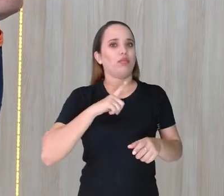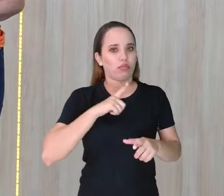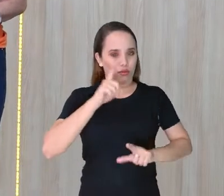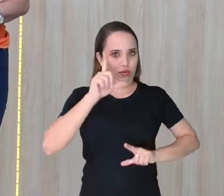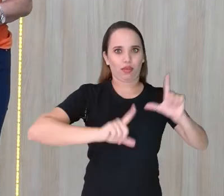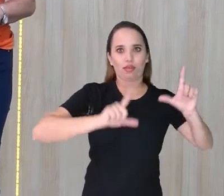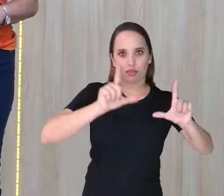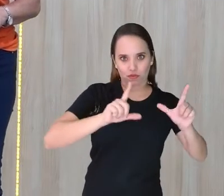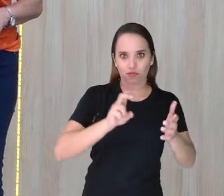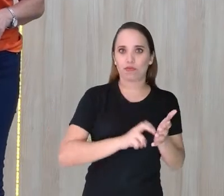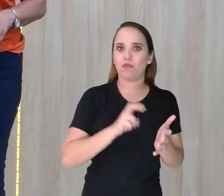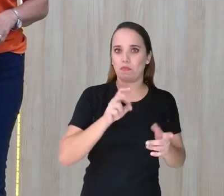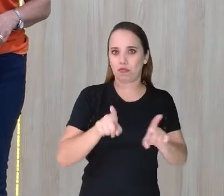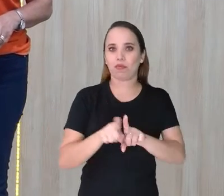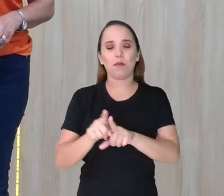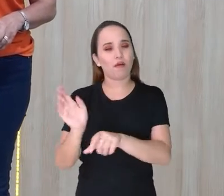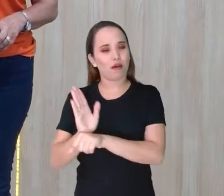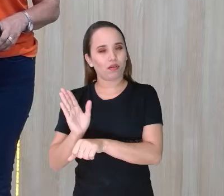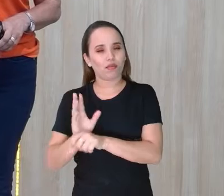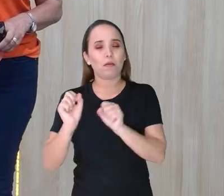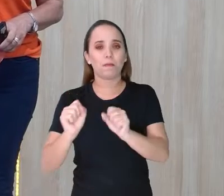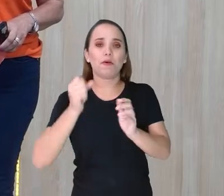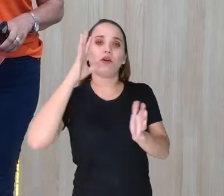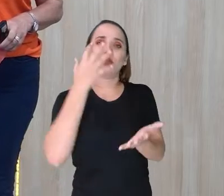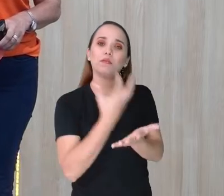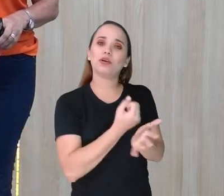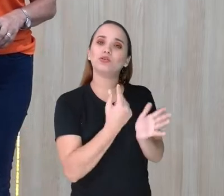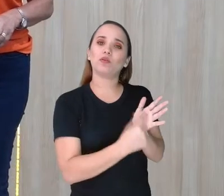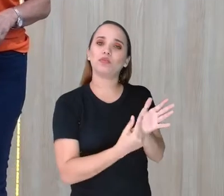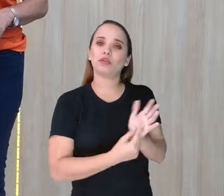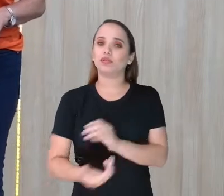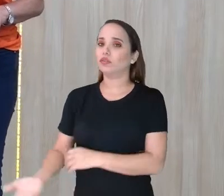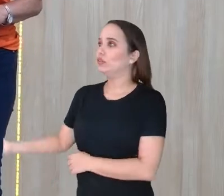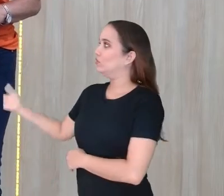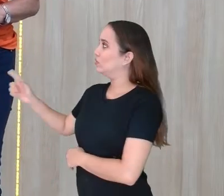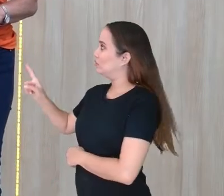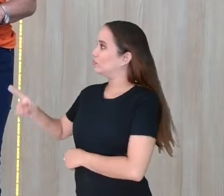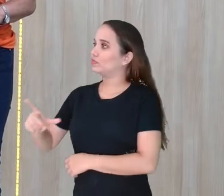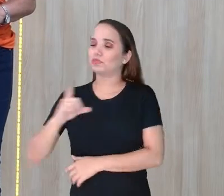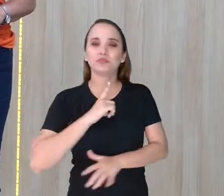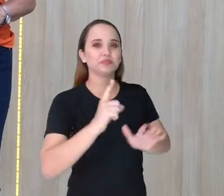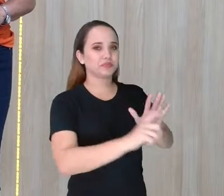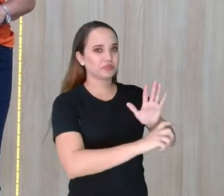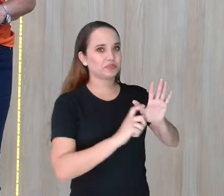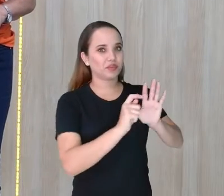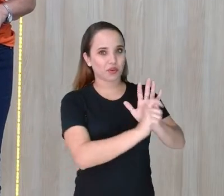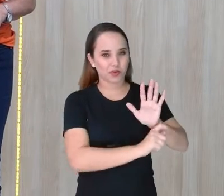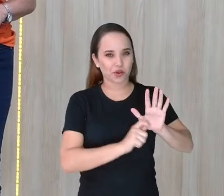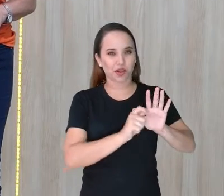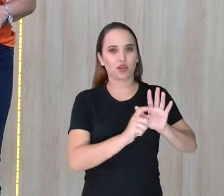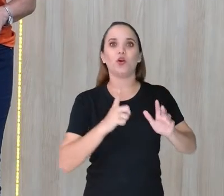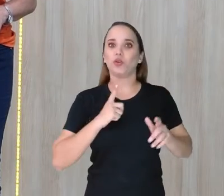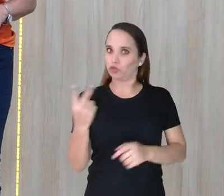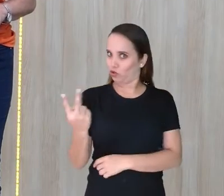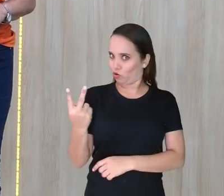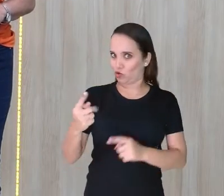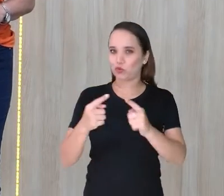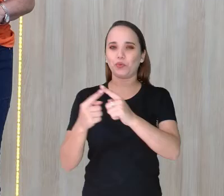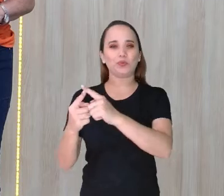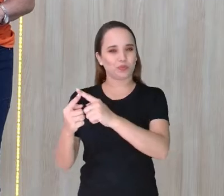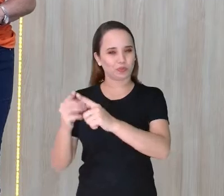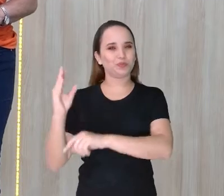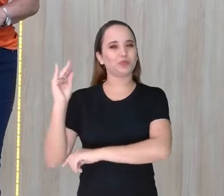aulas também vocês podem baixar o aplicativo, o Billy vai colocar aí o QR Code para quem tem celular iOS ou Android,